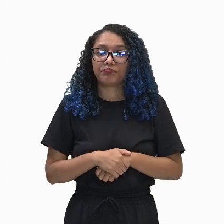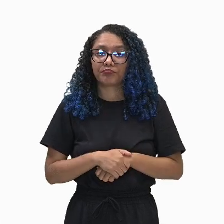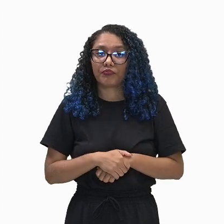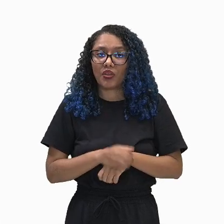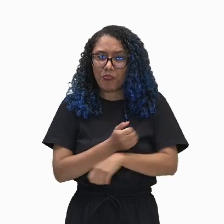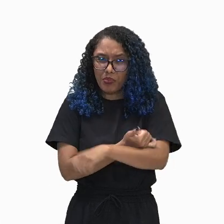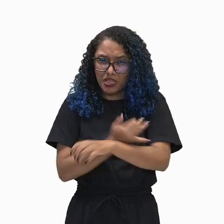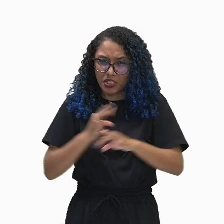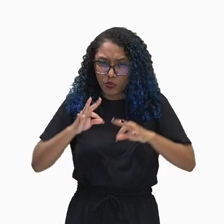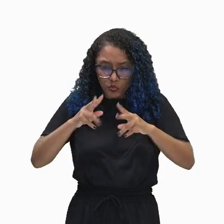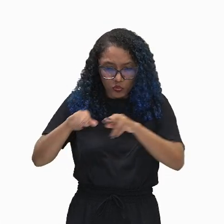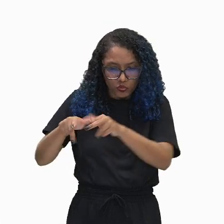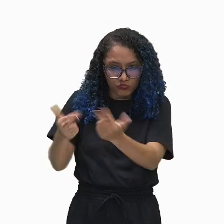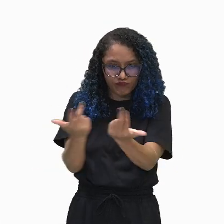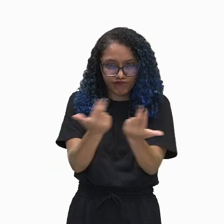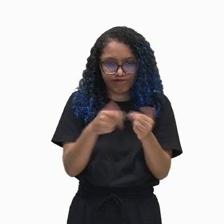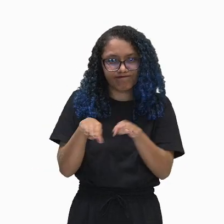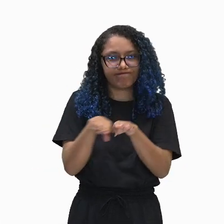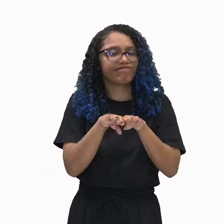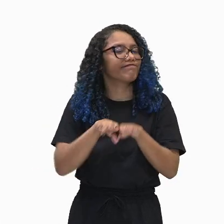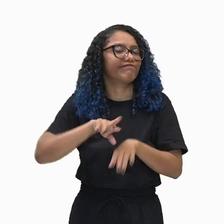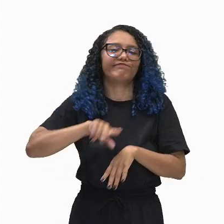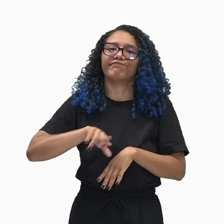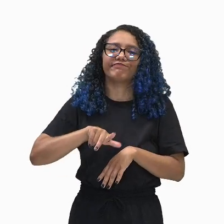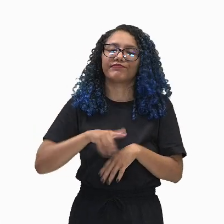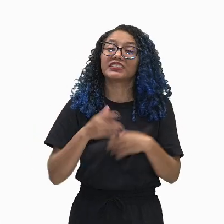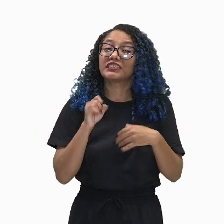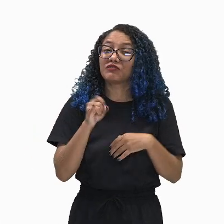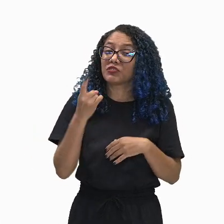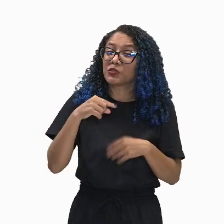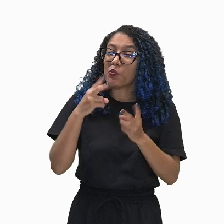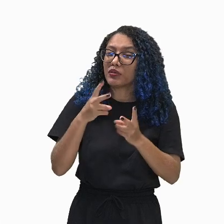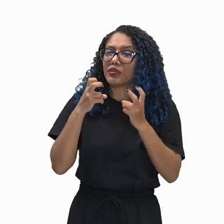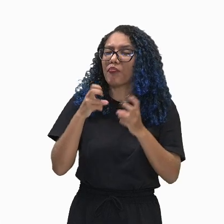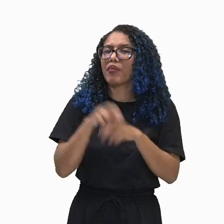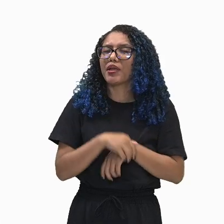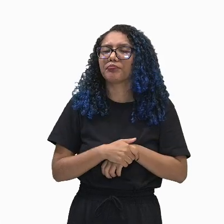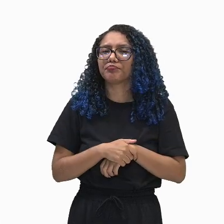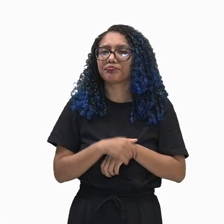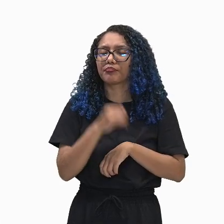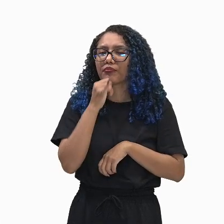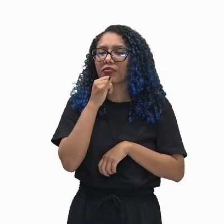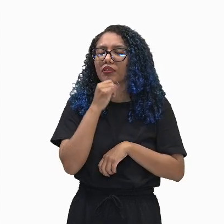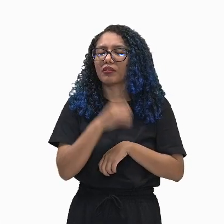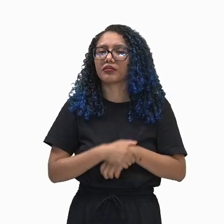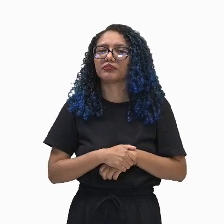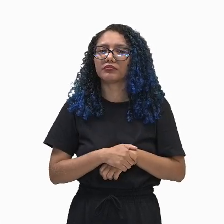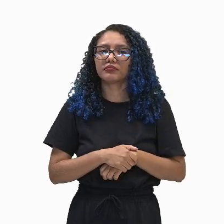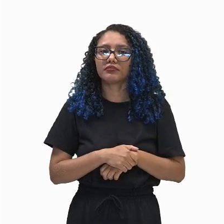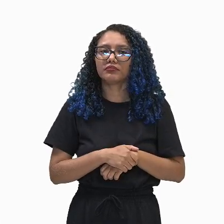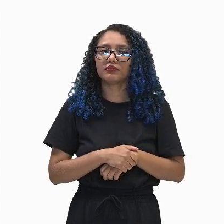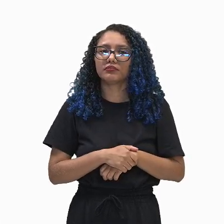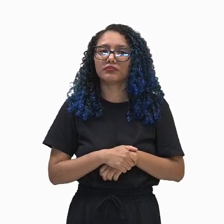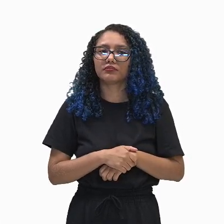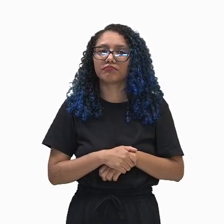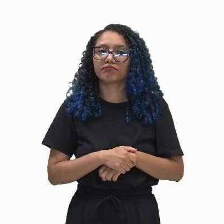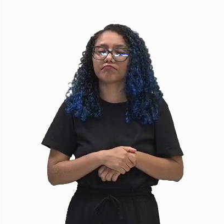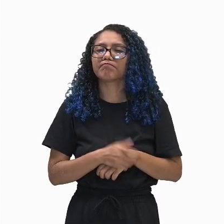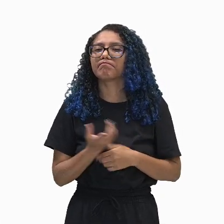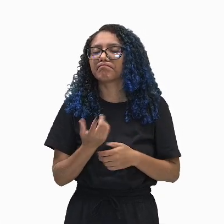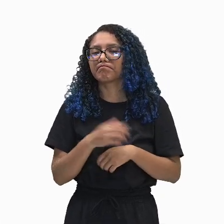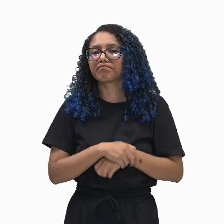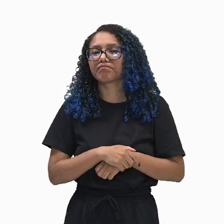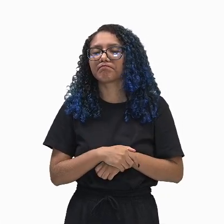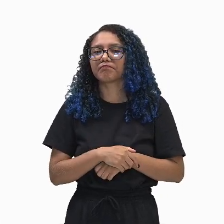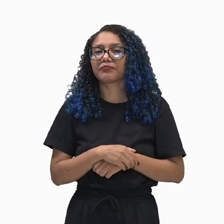tudo igual. Se você observar com bastante detalhe, se você considerar um pouquinho do seu tempo e dar